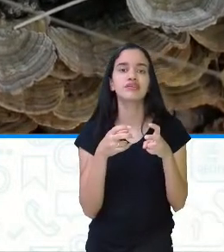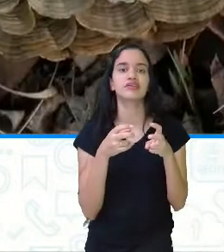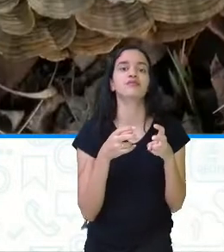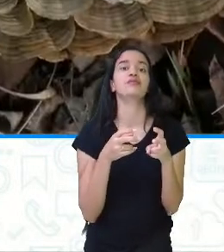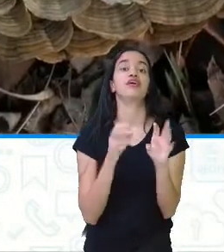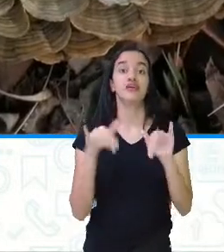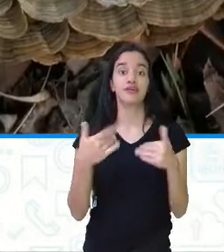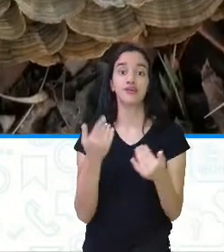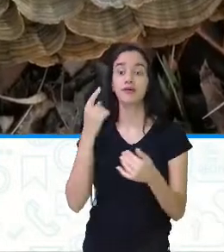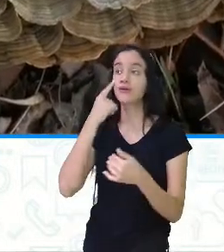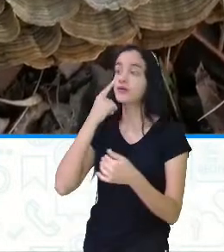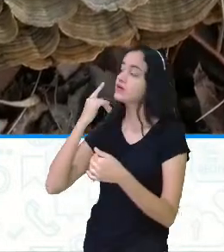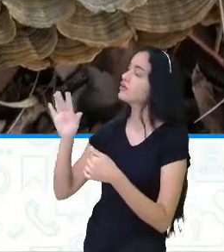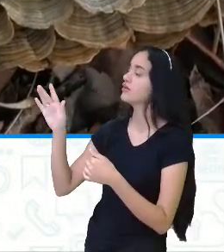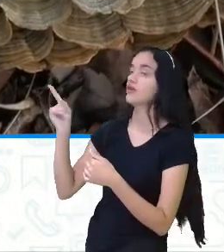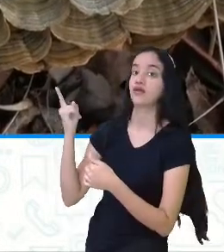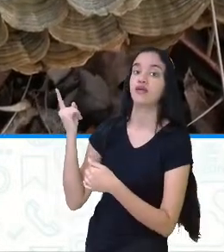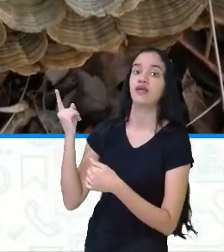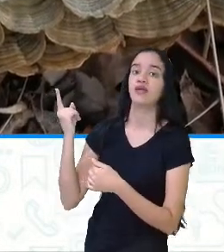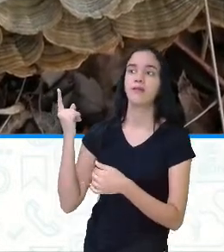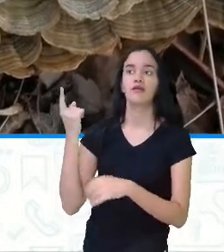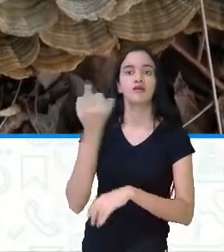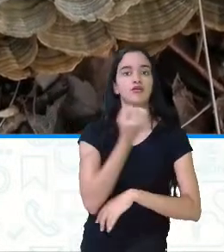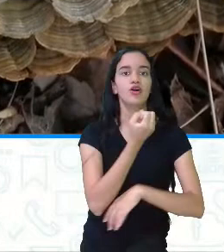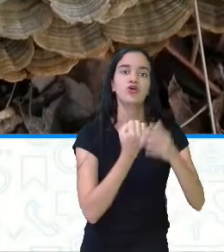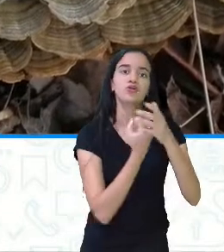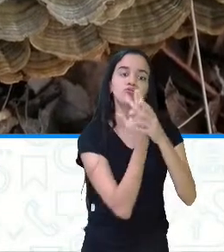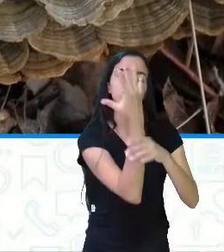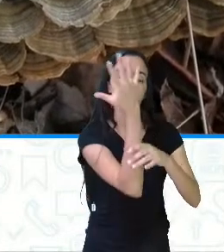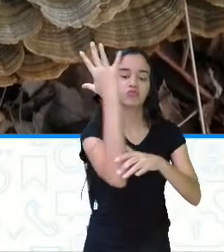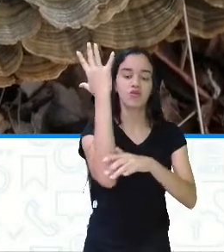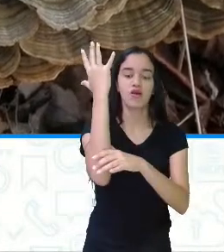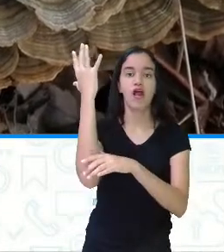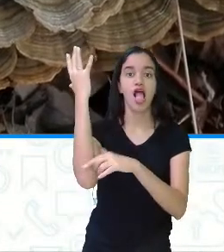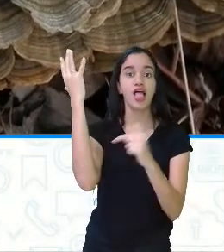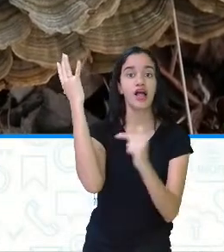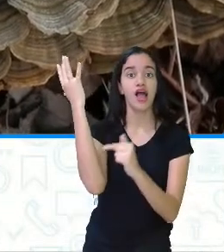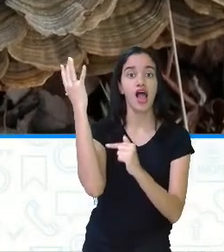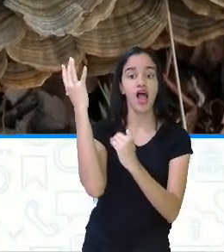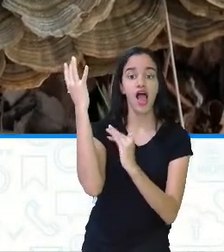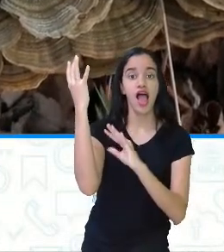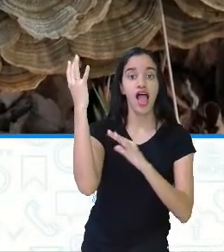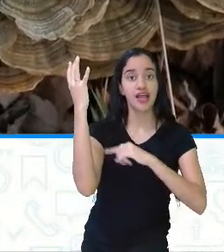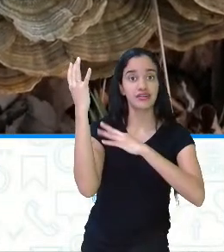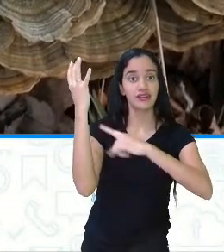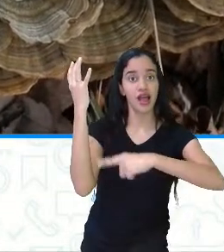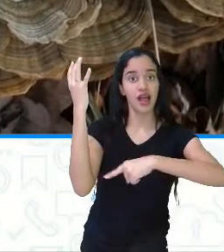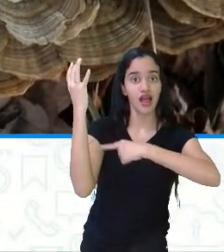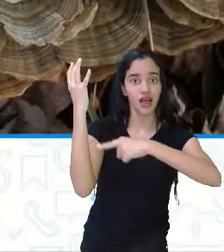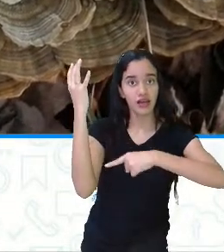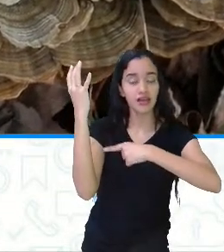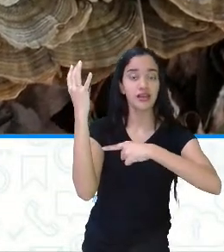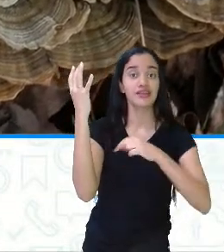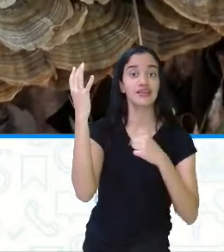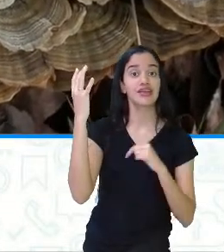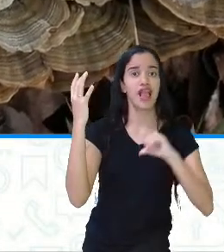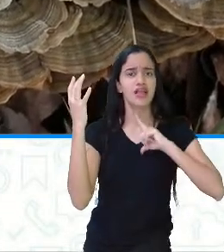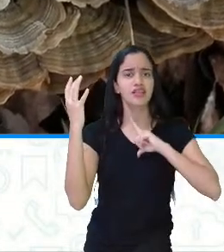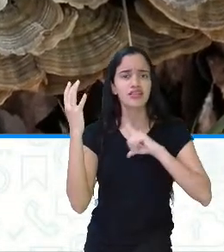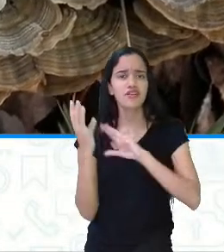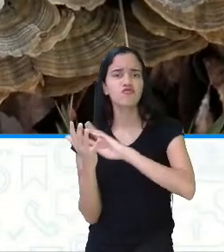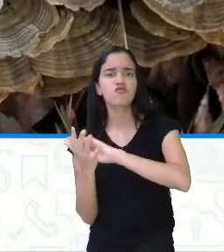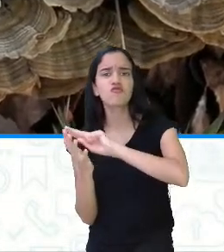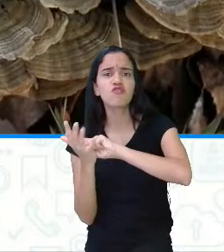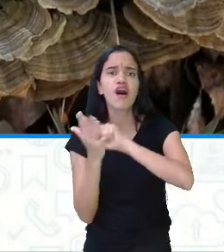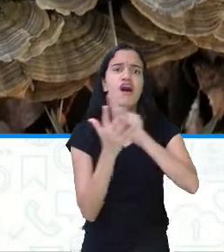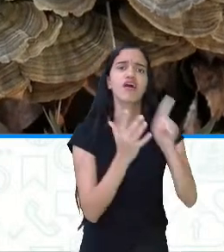aqui que esse tronco, por exemplo, tem vários cogumelos, que são esses essas protuberâncias aqui,